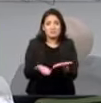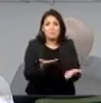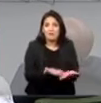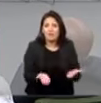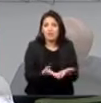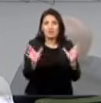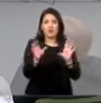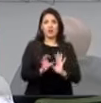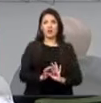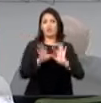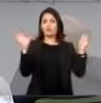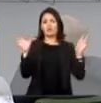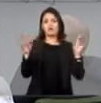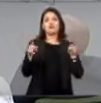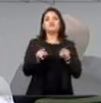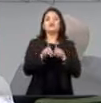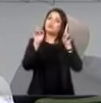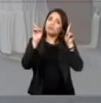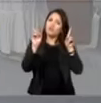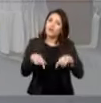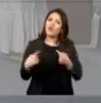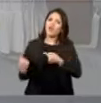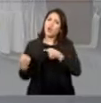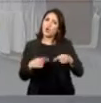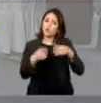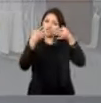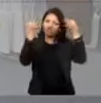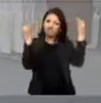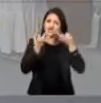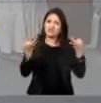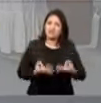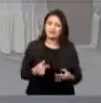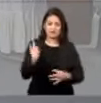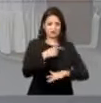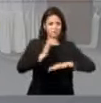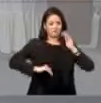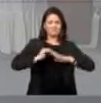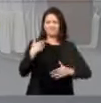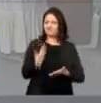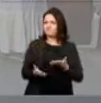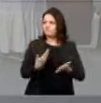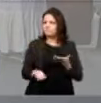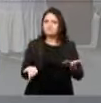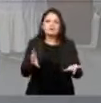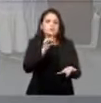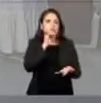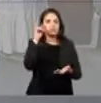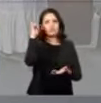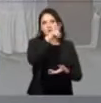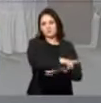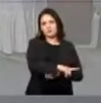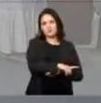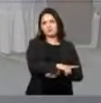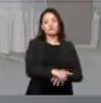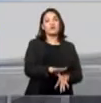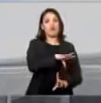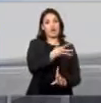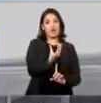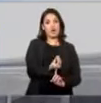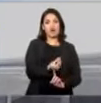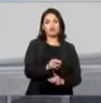liberdade e ferem profundamente a nossa dignidade como profissionais e como cidadãos. A arte não se presta a